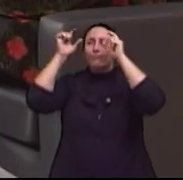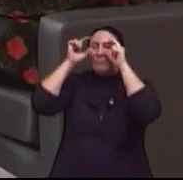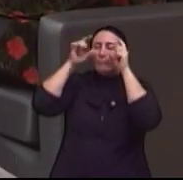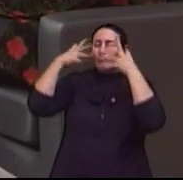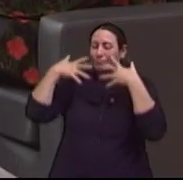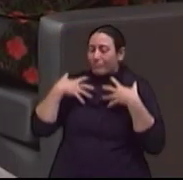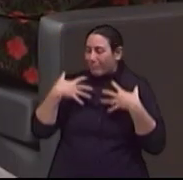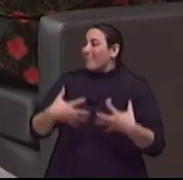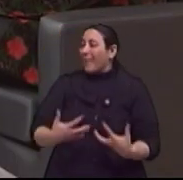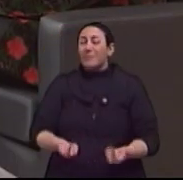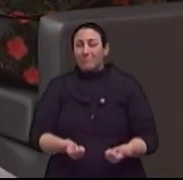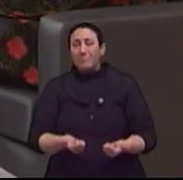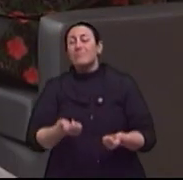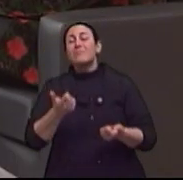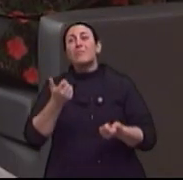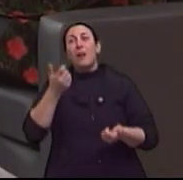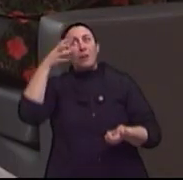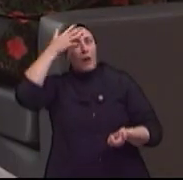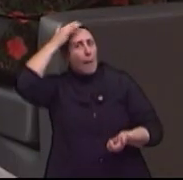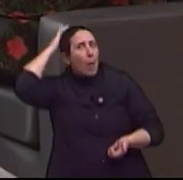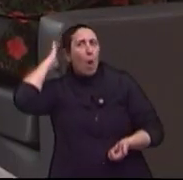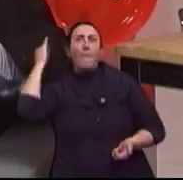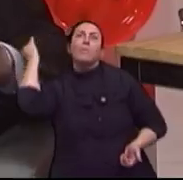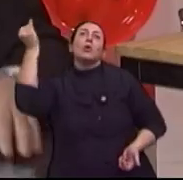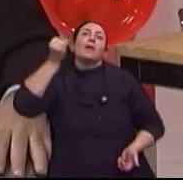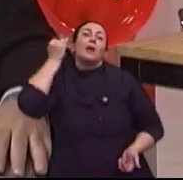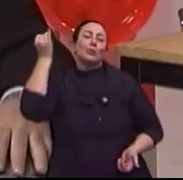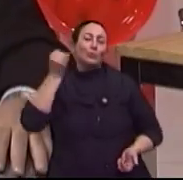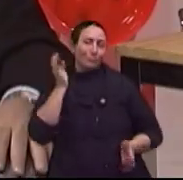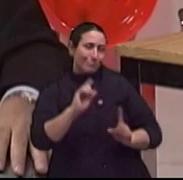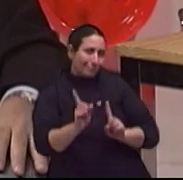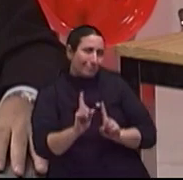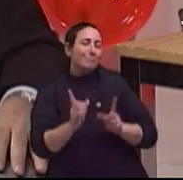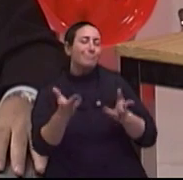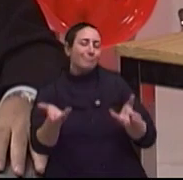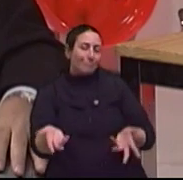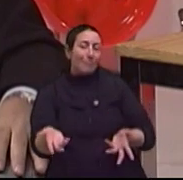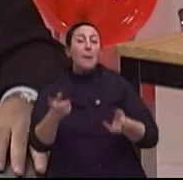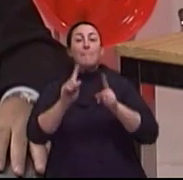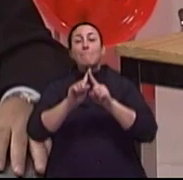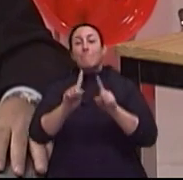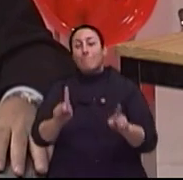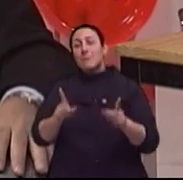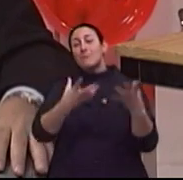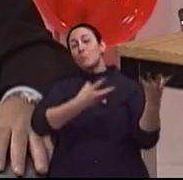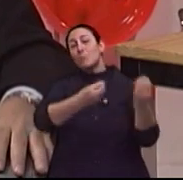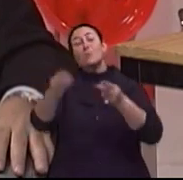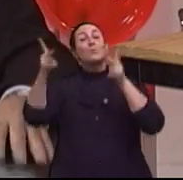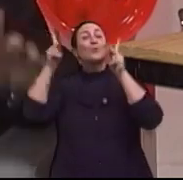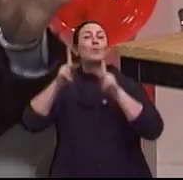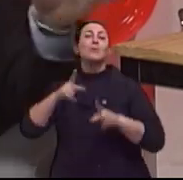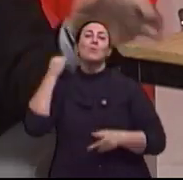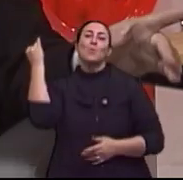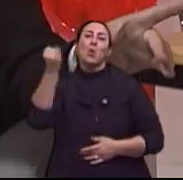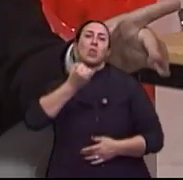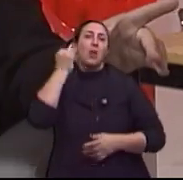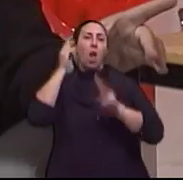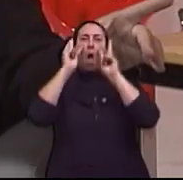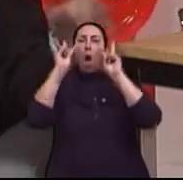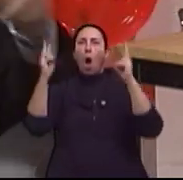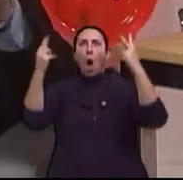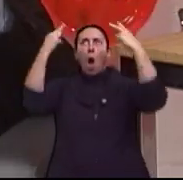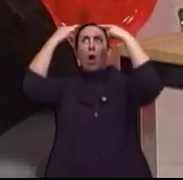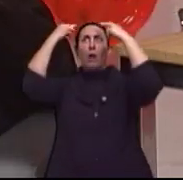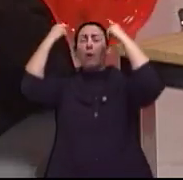tem uma importância relativa só que assim ó tem pessoas que super valoriza esse lado e